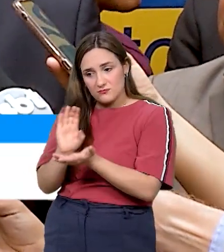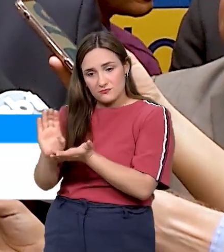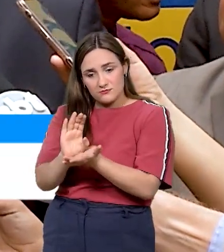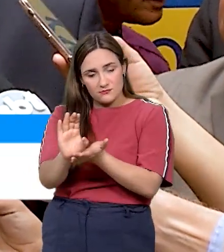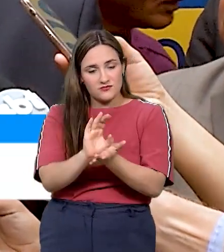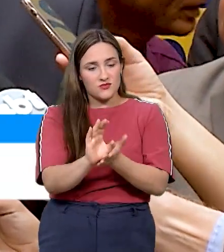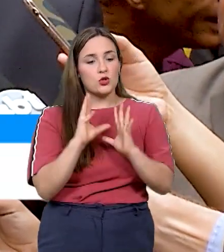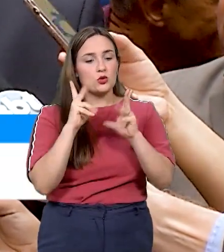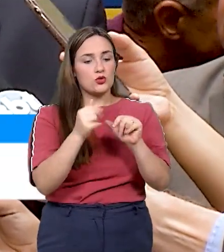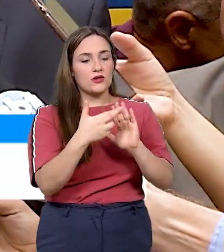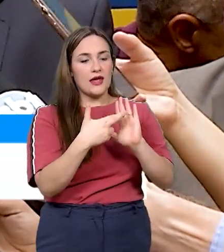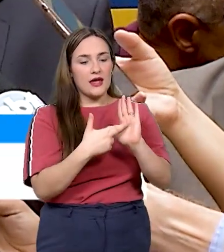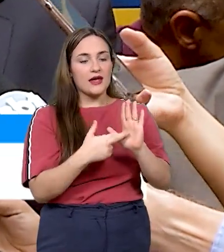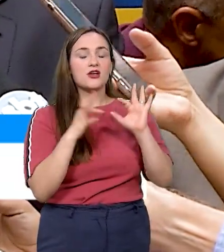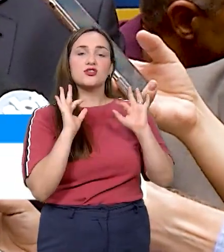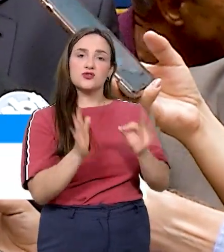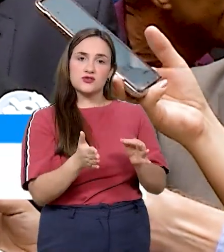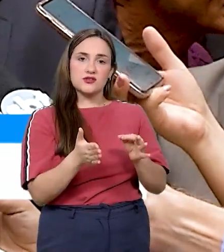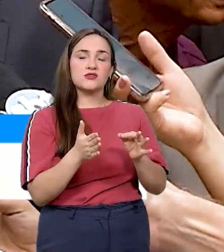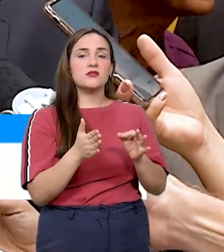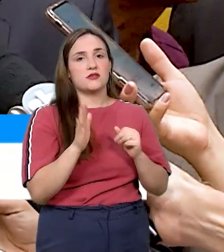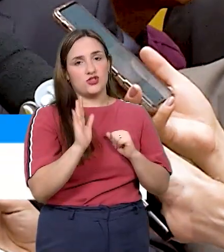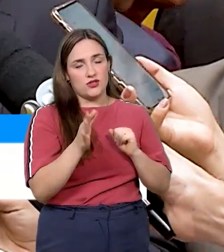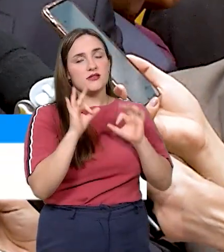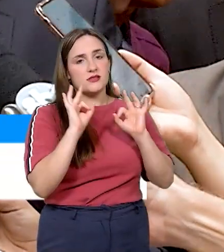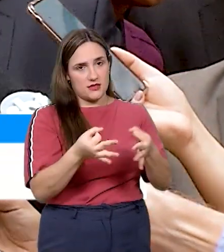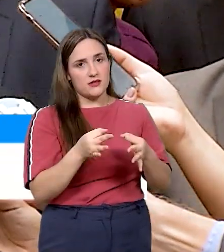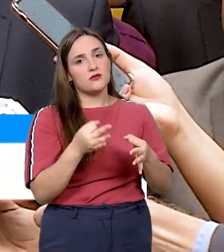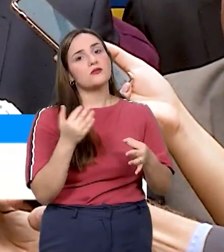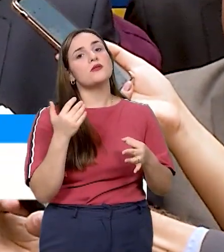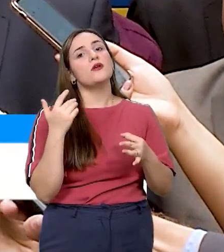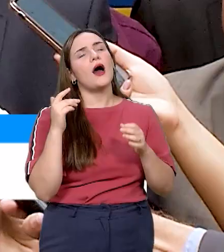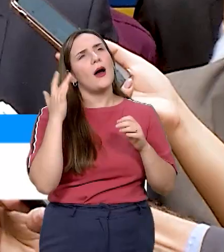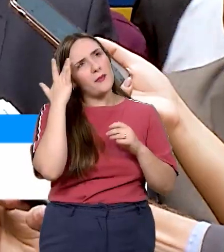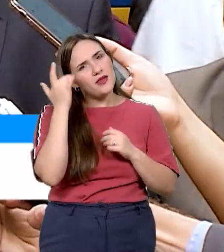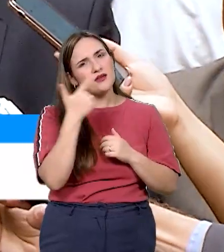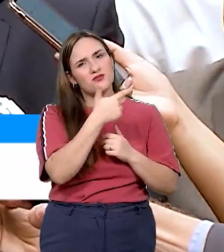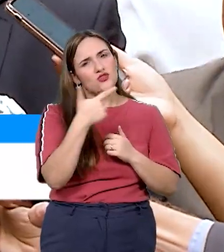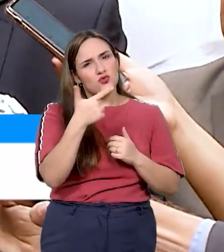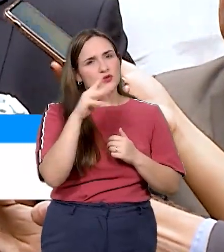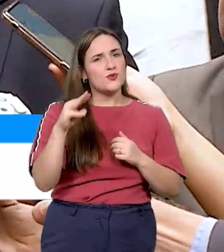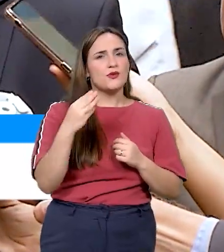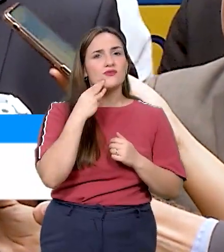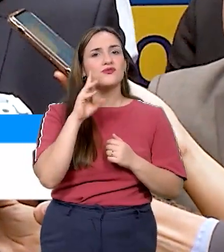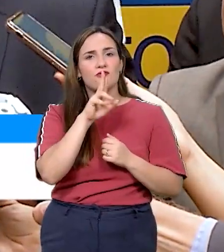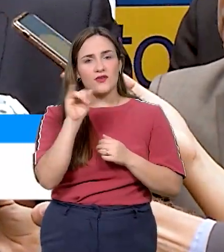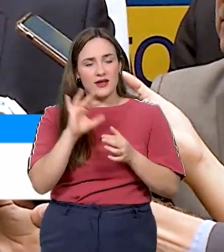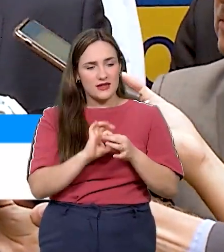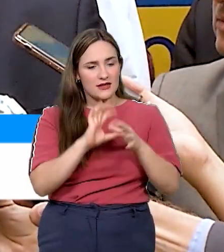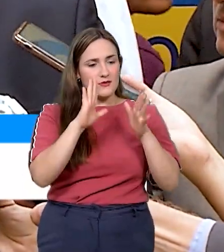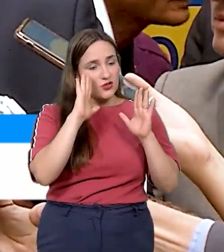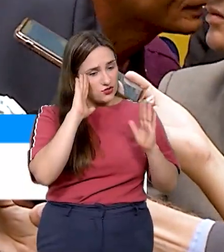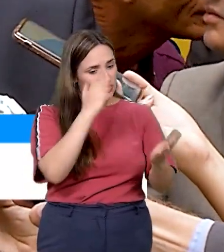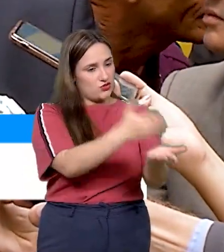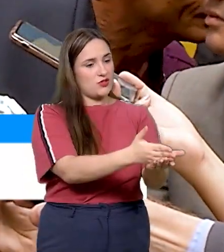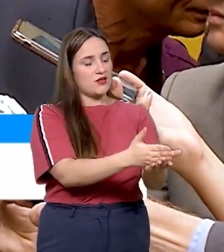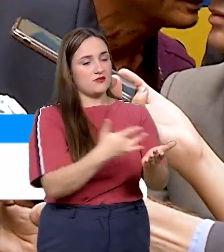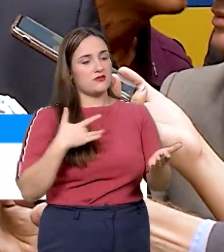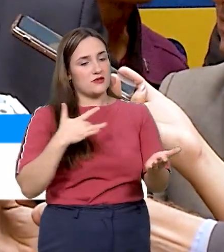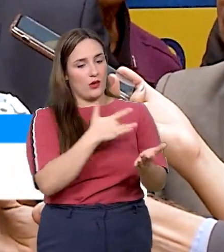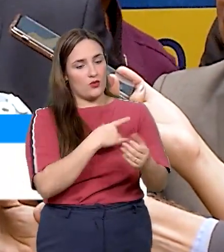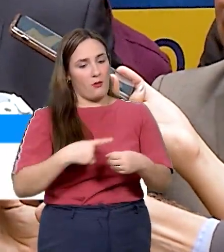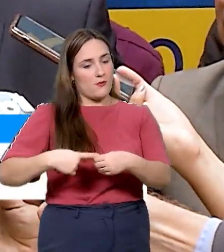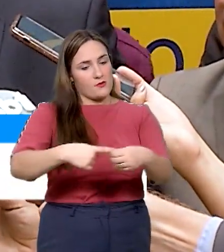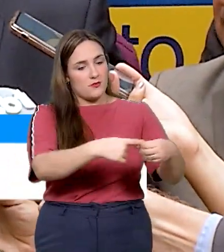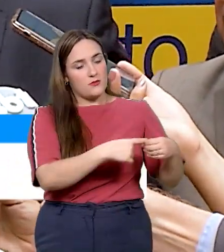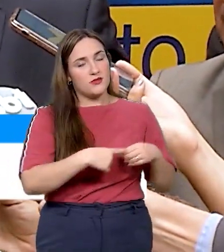os trâmites legalizados já serão liberados. Amanhã, uma liberação de praticamente R$ 22 milhões, o que é direto para a saúde